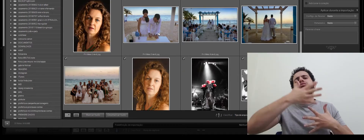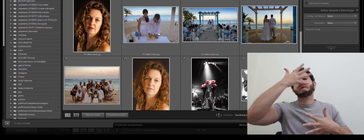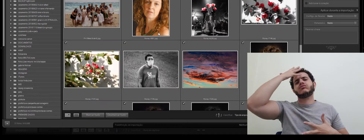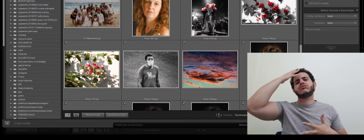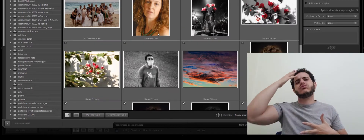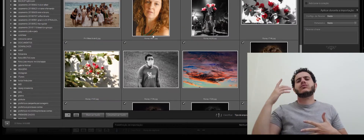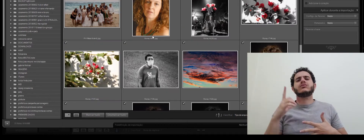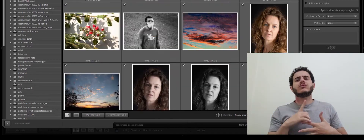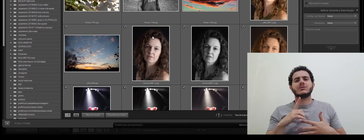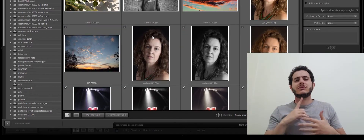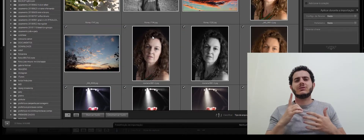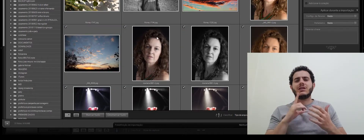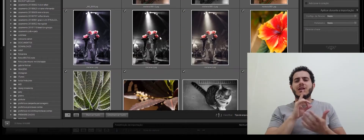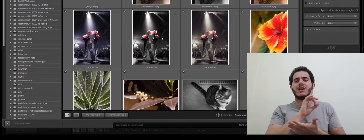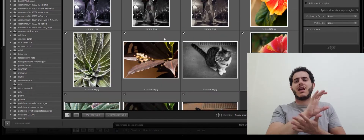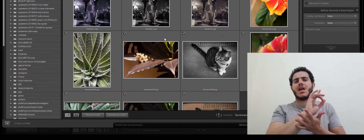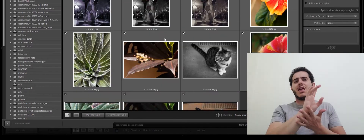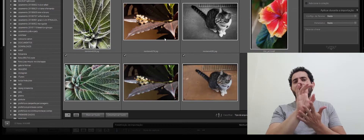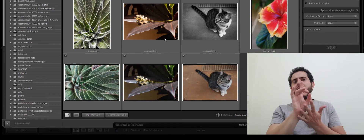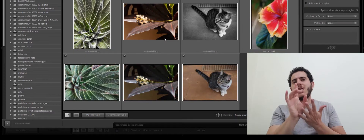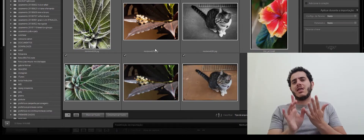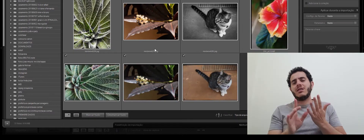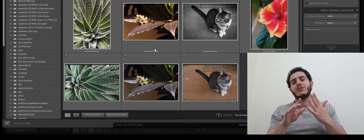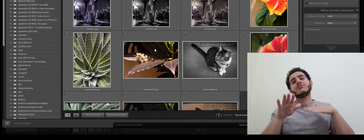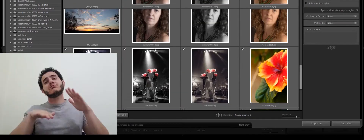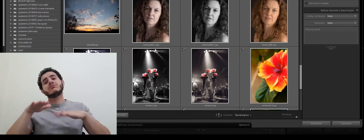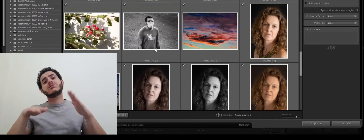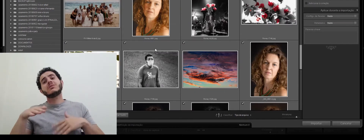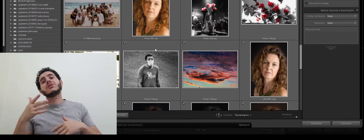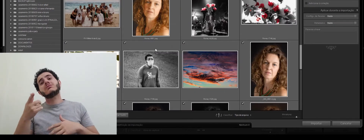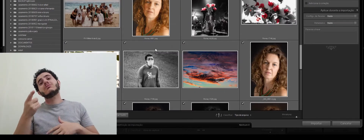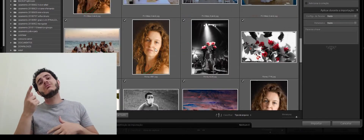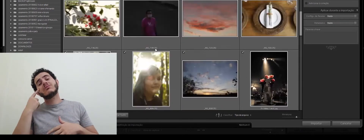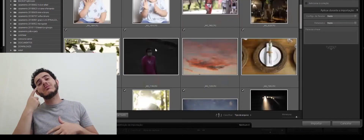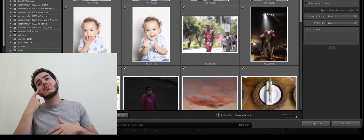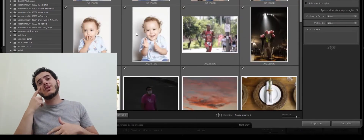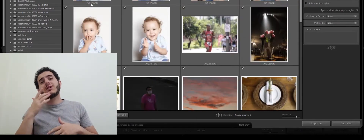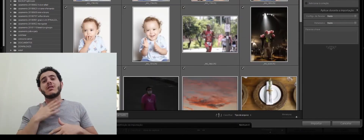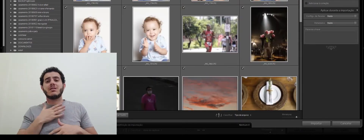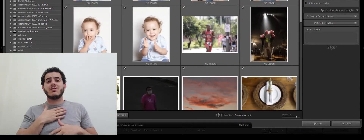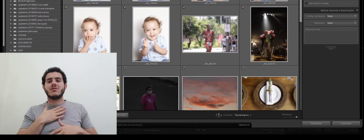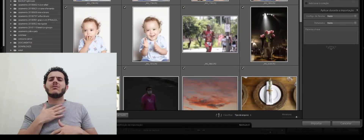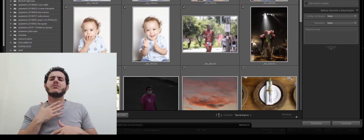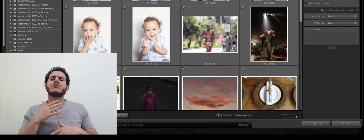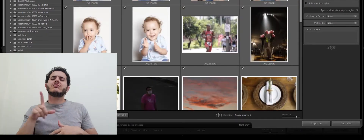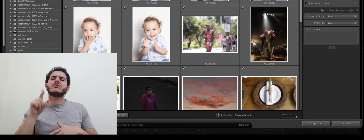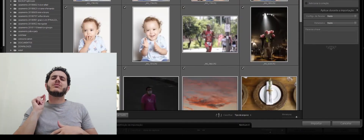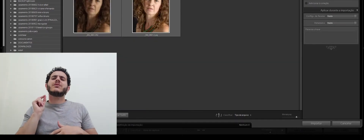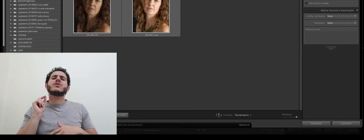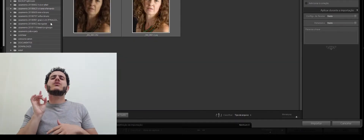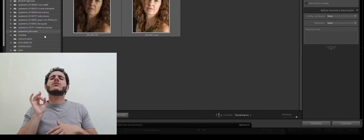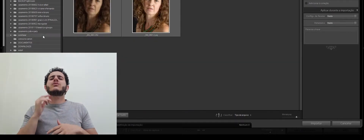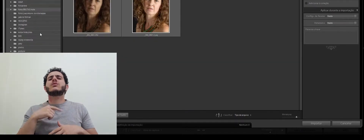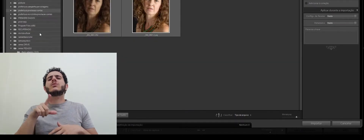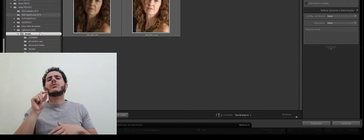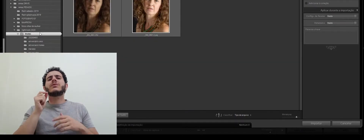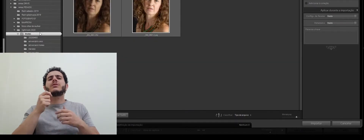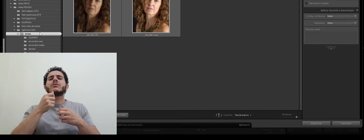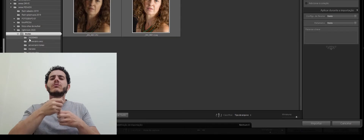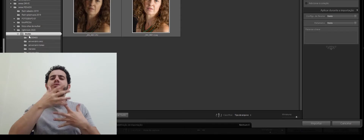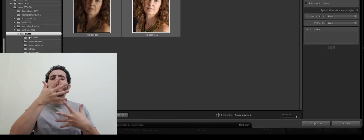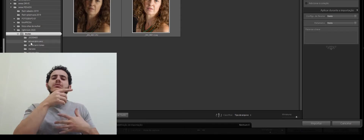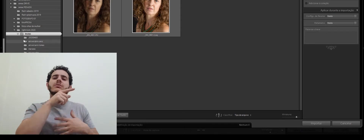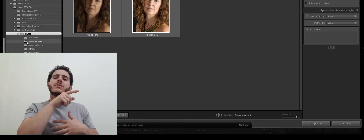São diversas pastas diferentes, são diversos temas diferentes. Às vezes isso é legal, às vezes não é. Eu pessoalmente prefiro trabalhar sem incluir subpastas.